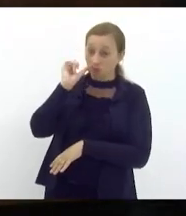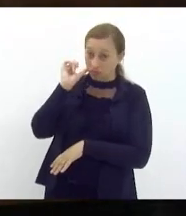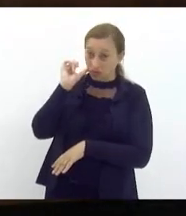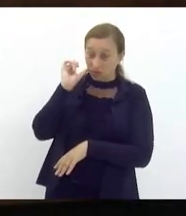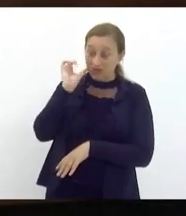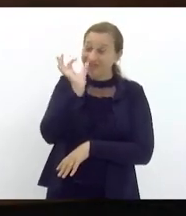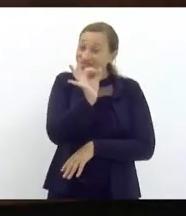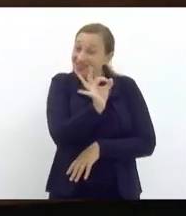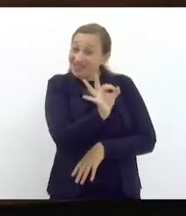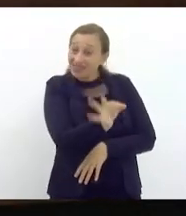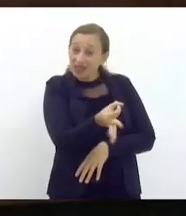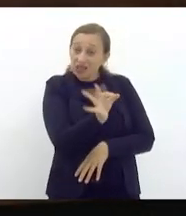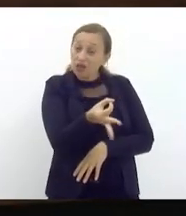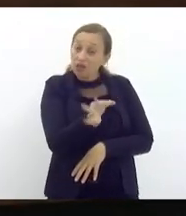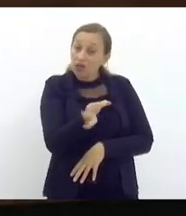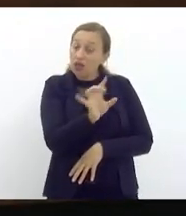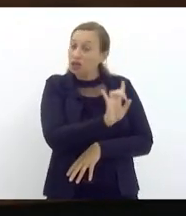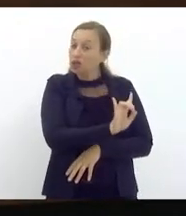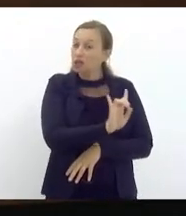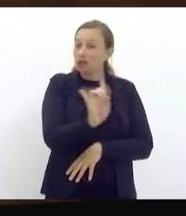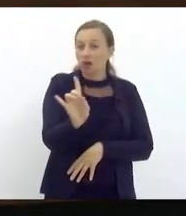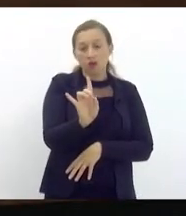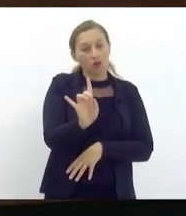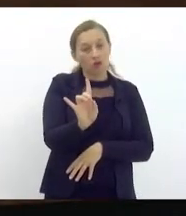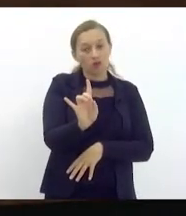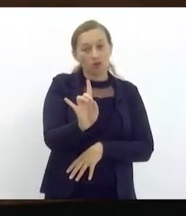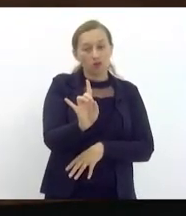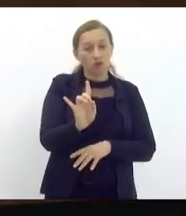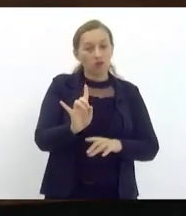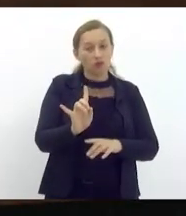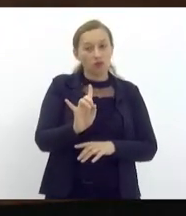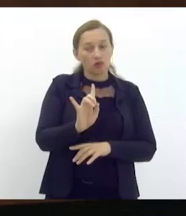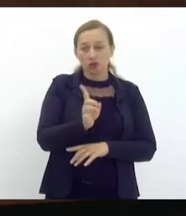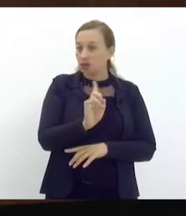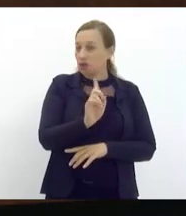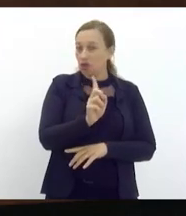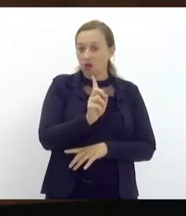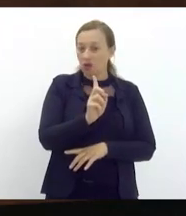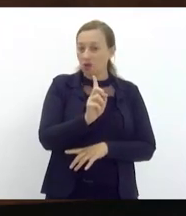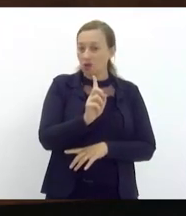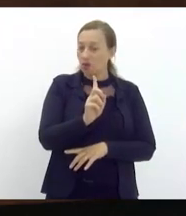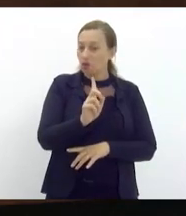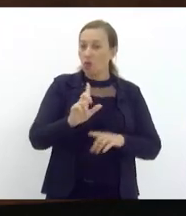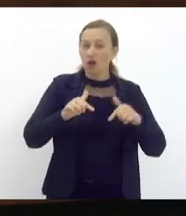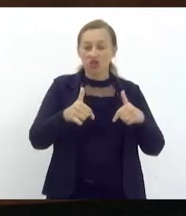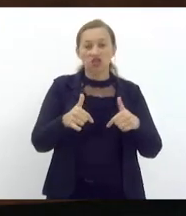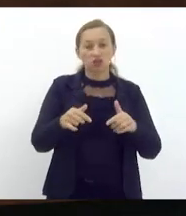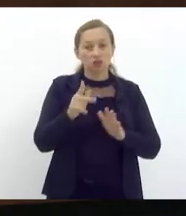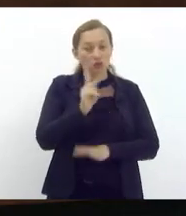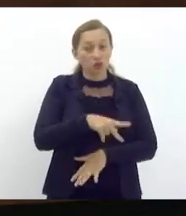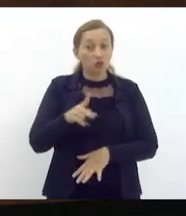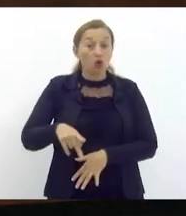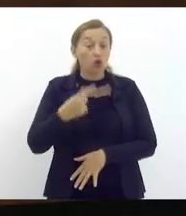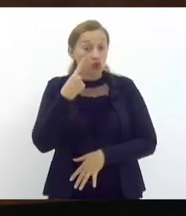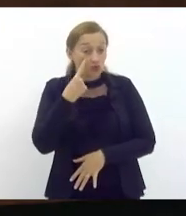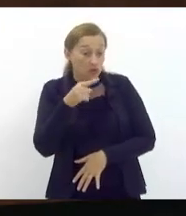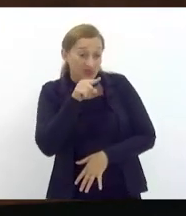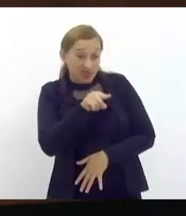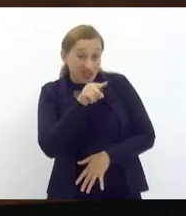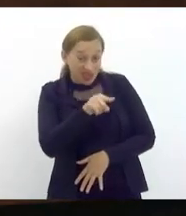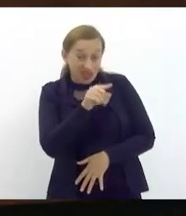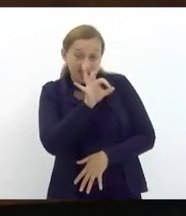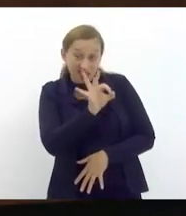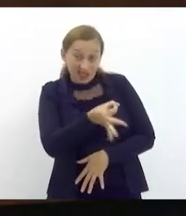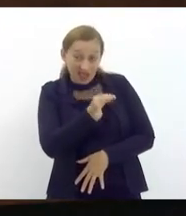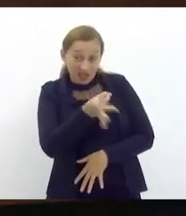certamente não foi ato de professores porque o que nós vimos ali foi exatamente